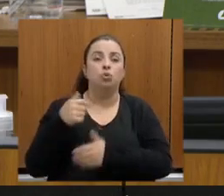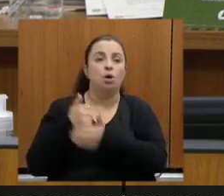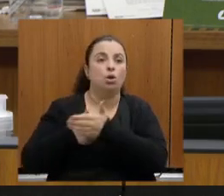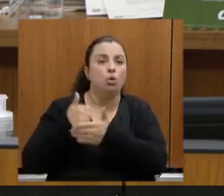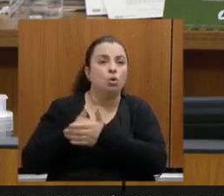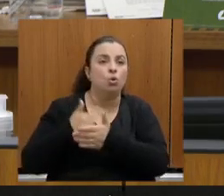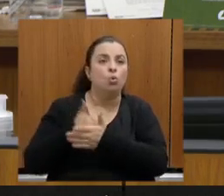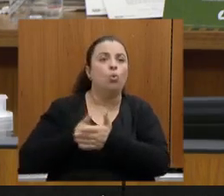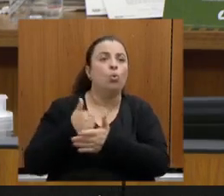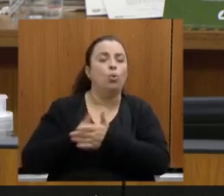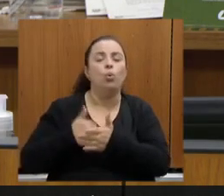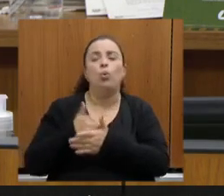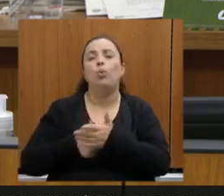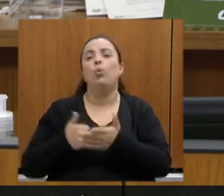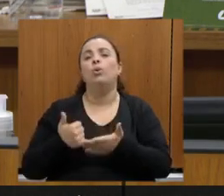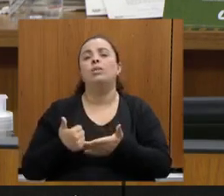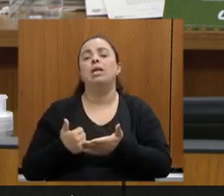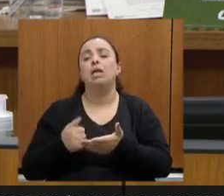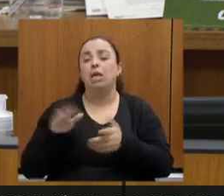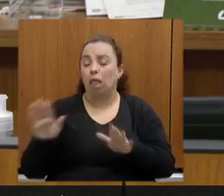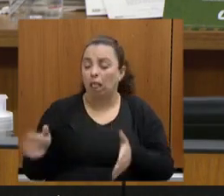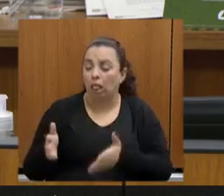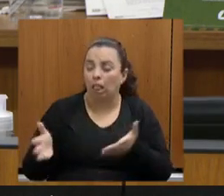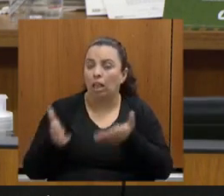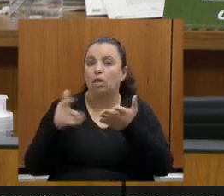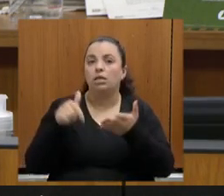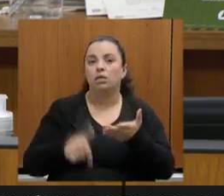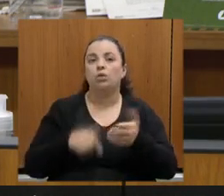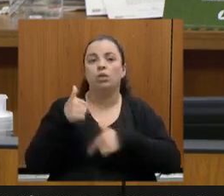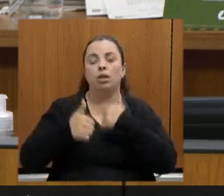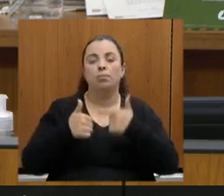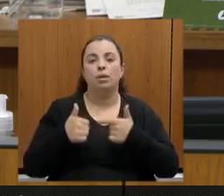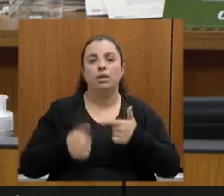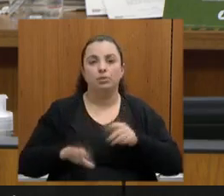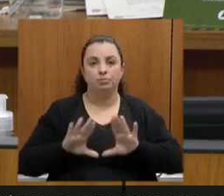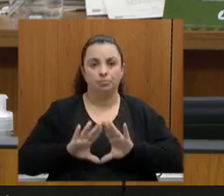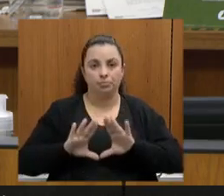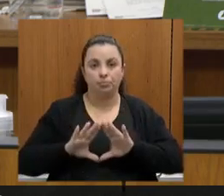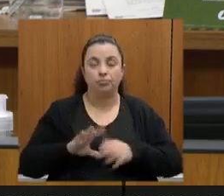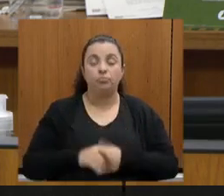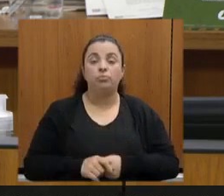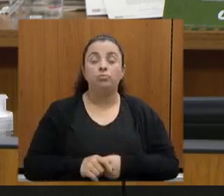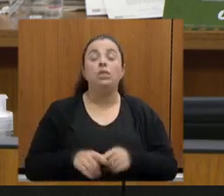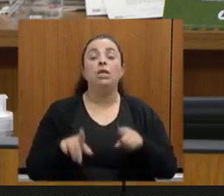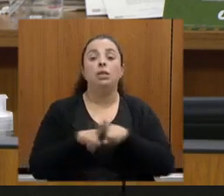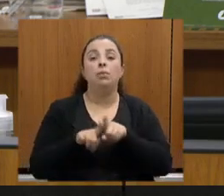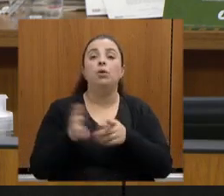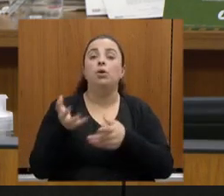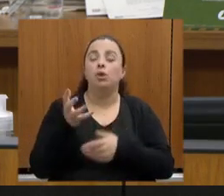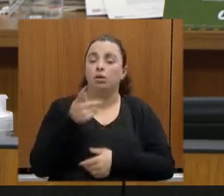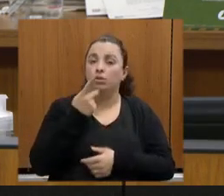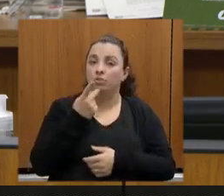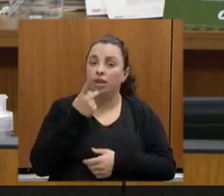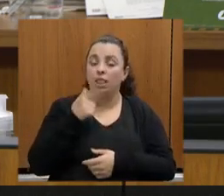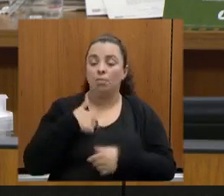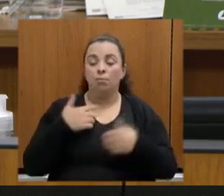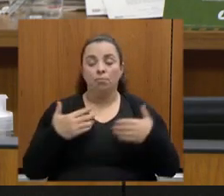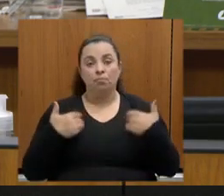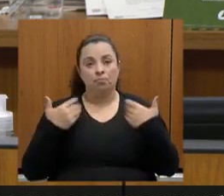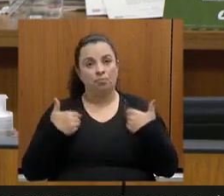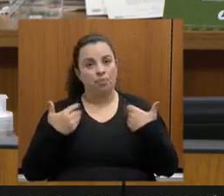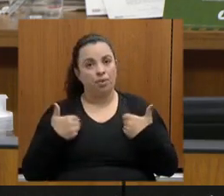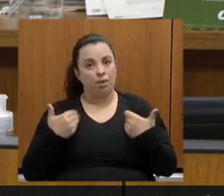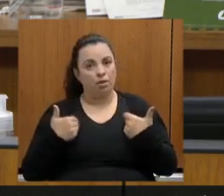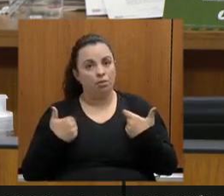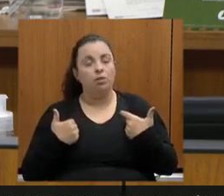enaltece nessa casa e ao mesmo tempo eu quero também dizer da minha e